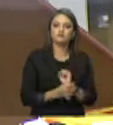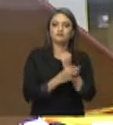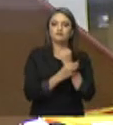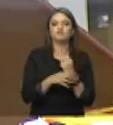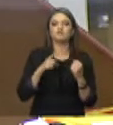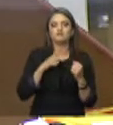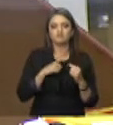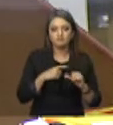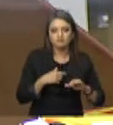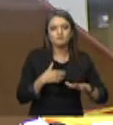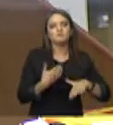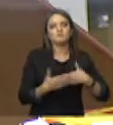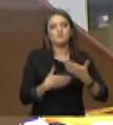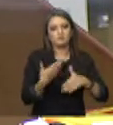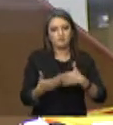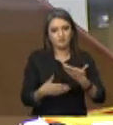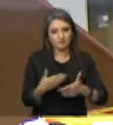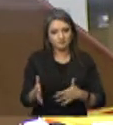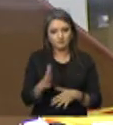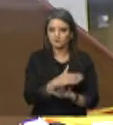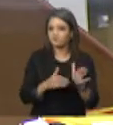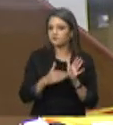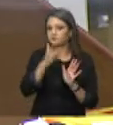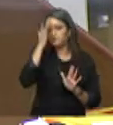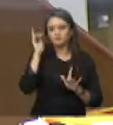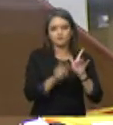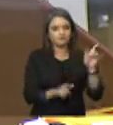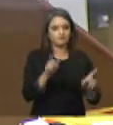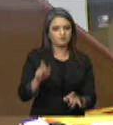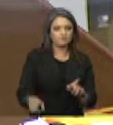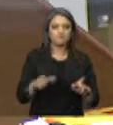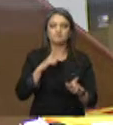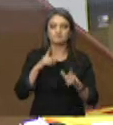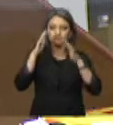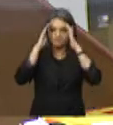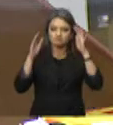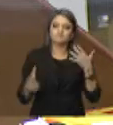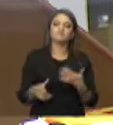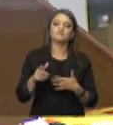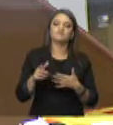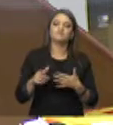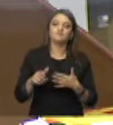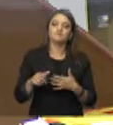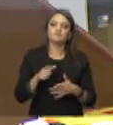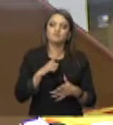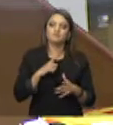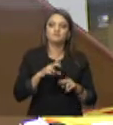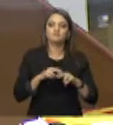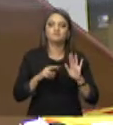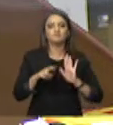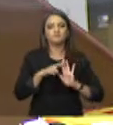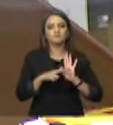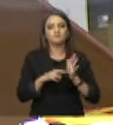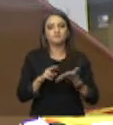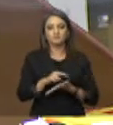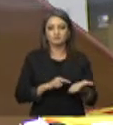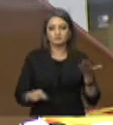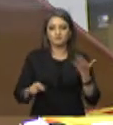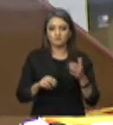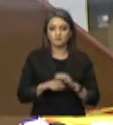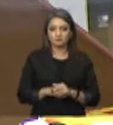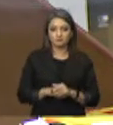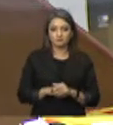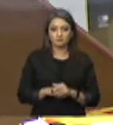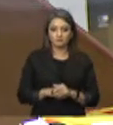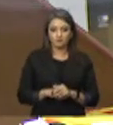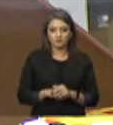mínimas do devido processo legal a todas as pessoas sujeitas a sua jurisdição de acordo com os requisitos estabelecidos na convenção corte interamericana